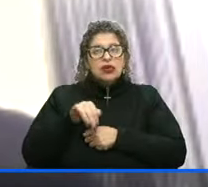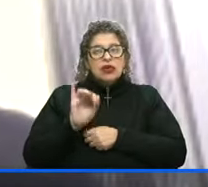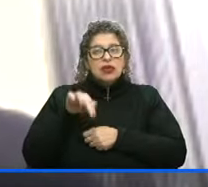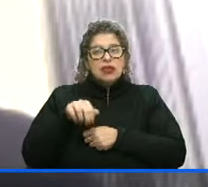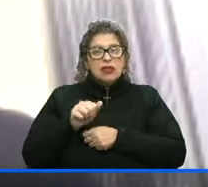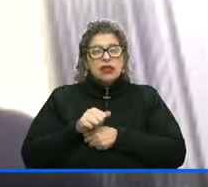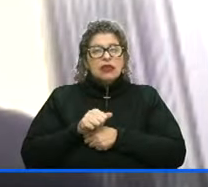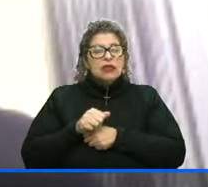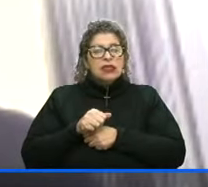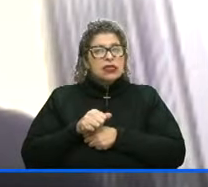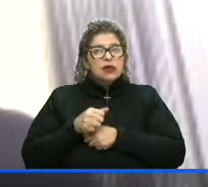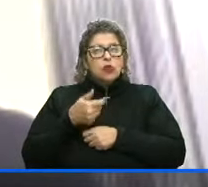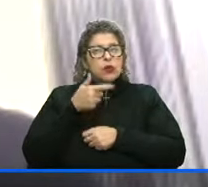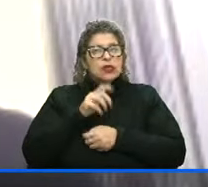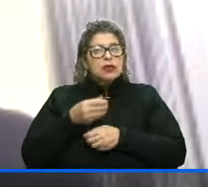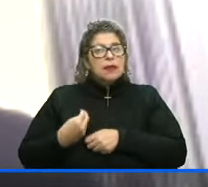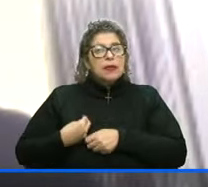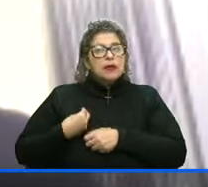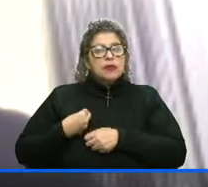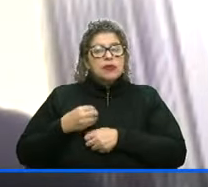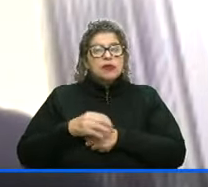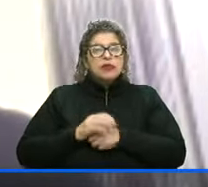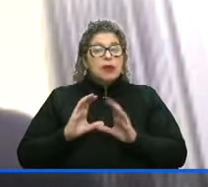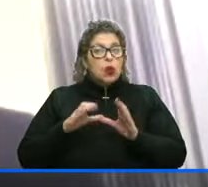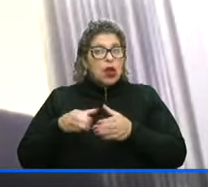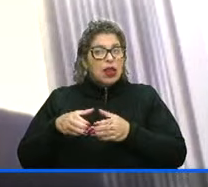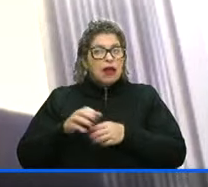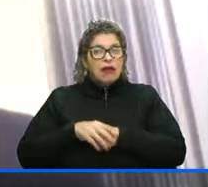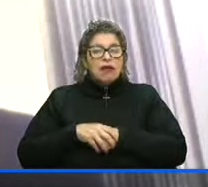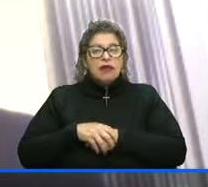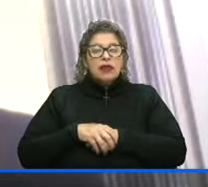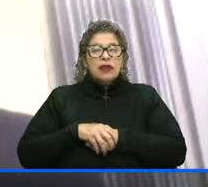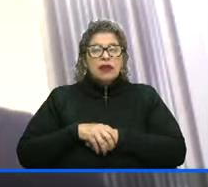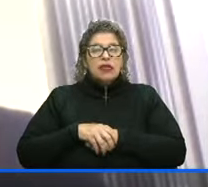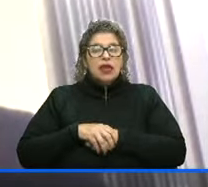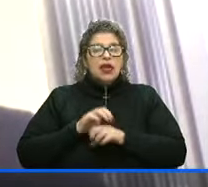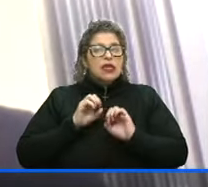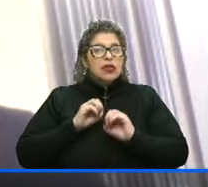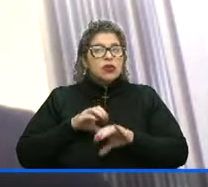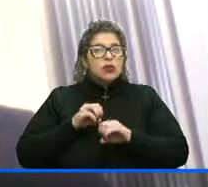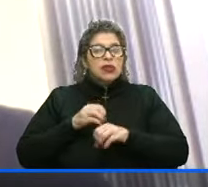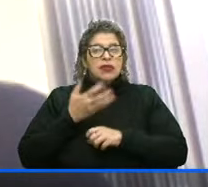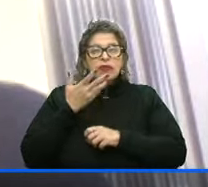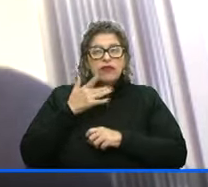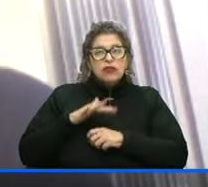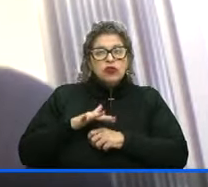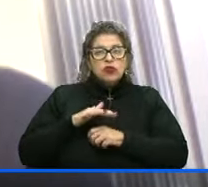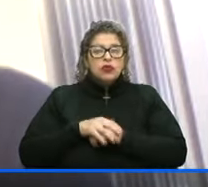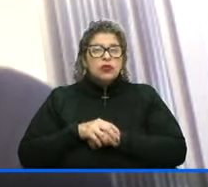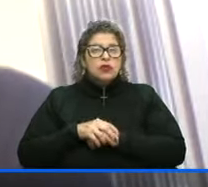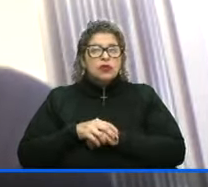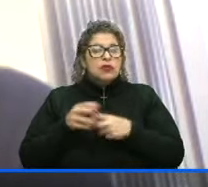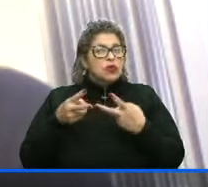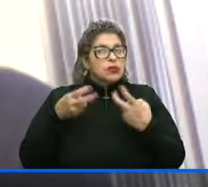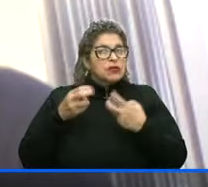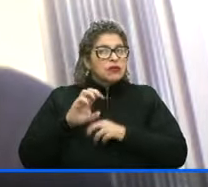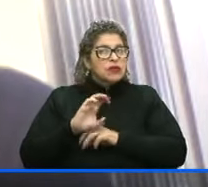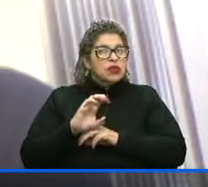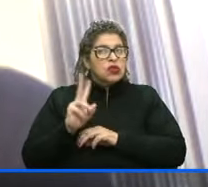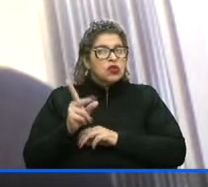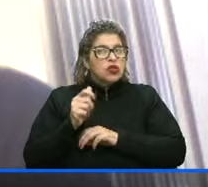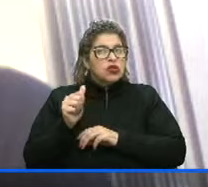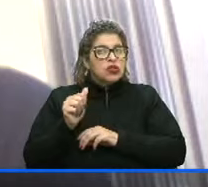pediu que a gente viesse. Acho que tem mais uma colega nossa aqui também, que é da educação infantil, que eu vi aqui no chat,